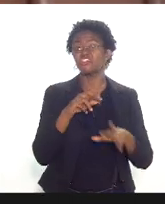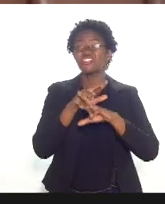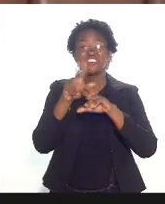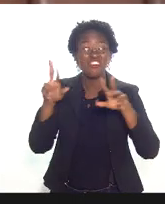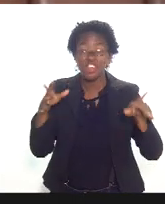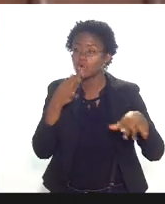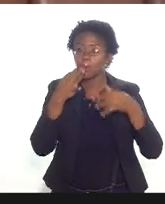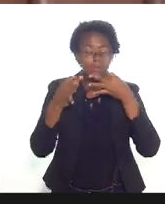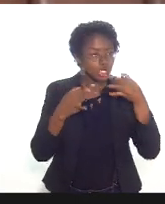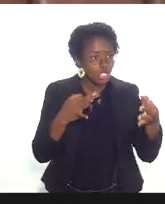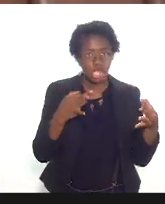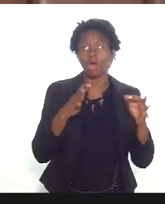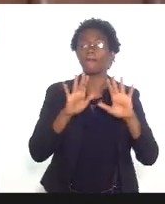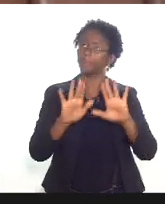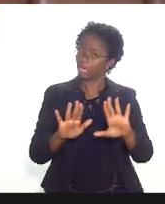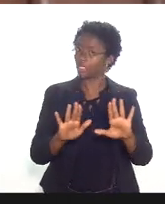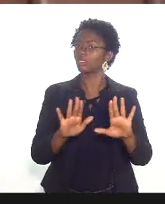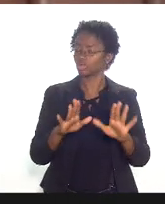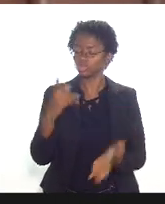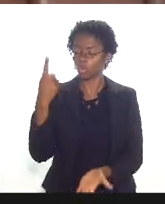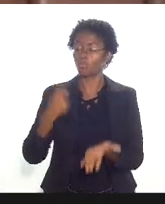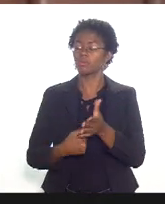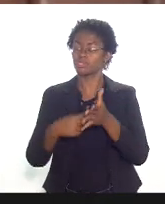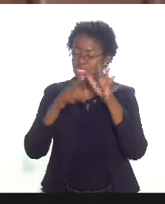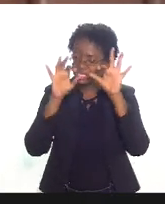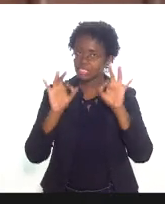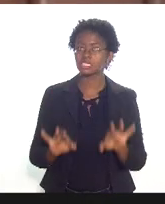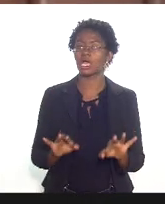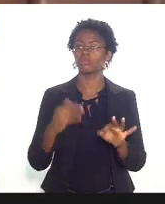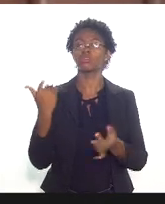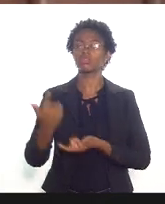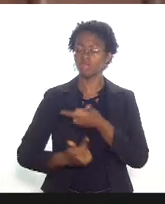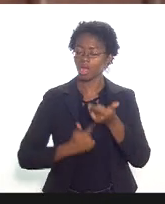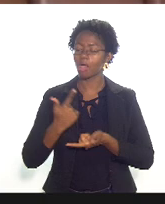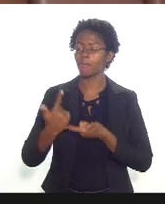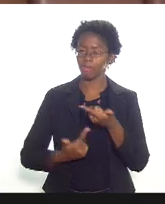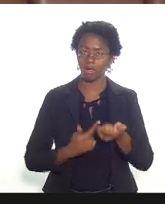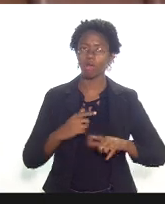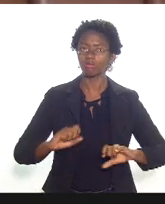vêm se comprometendo realmente de forma impecável com